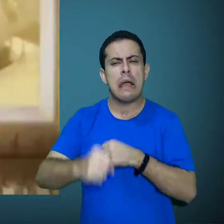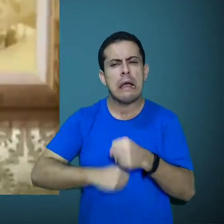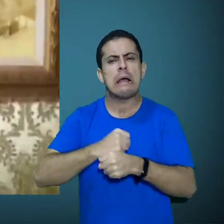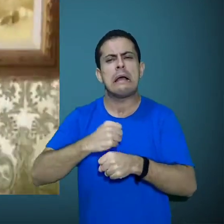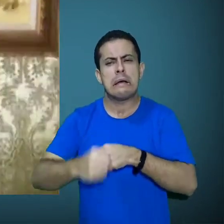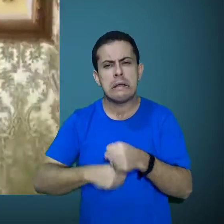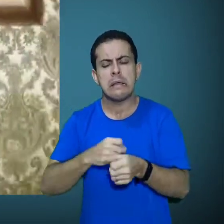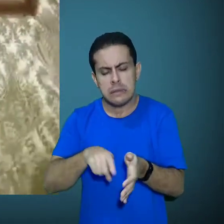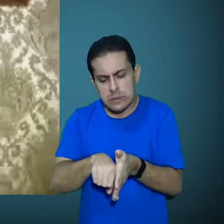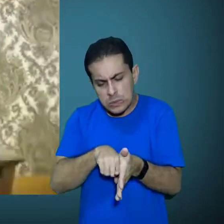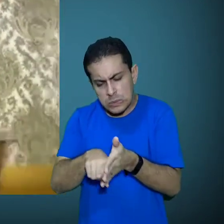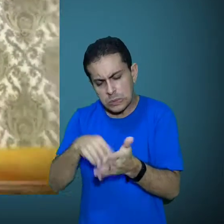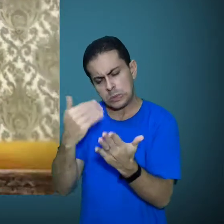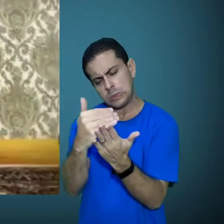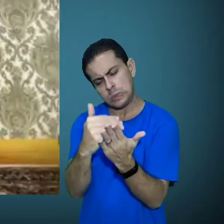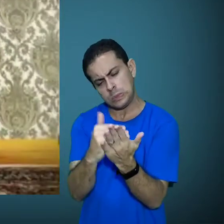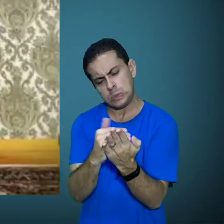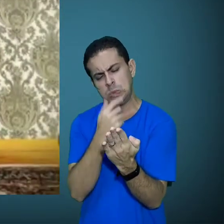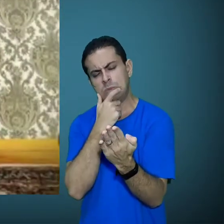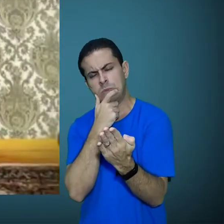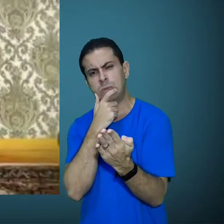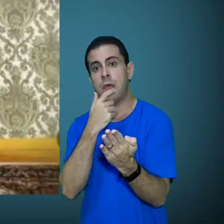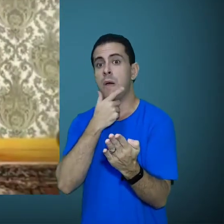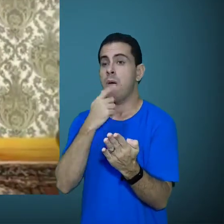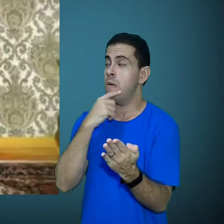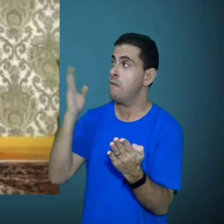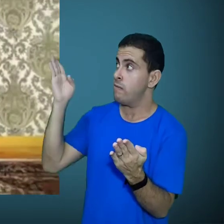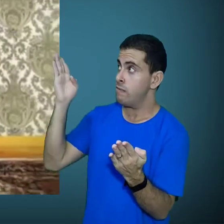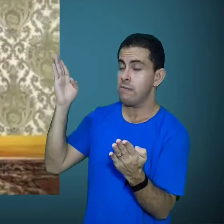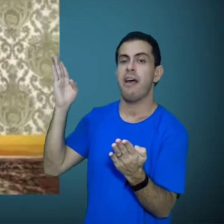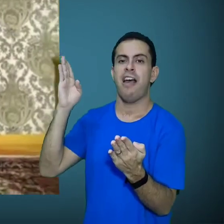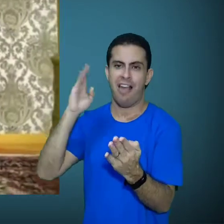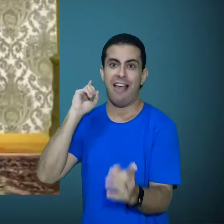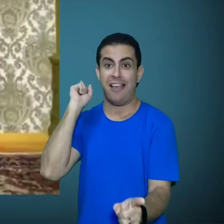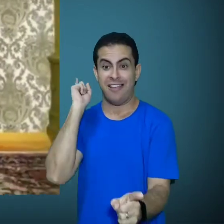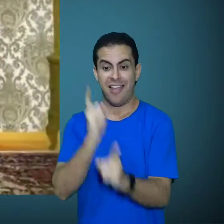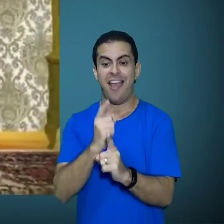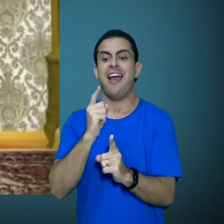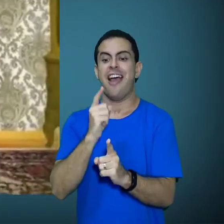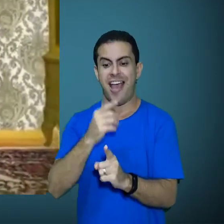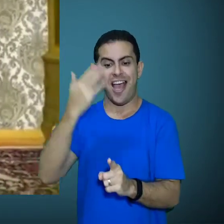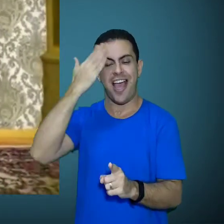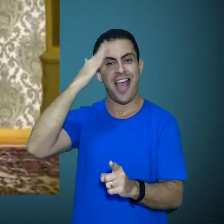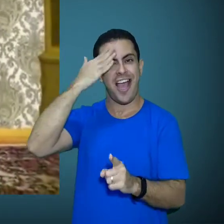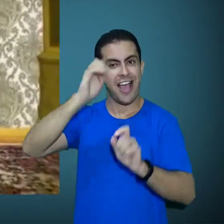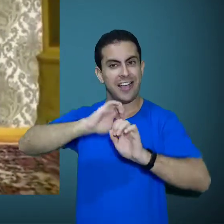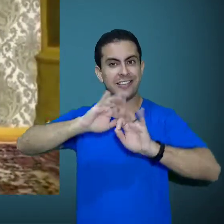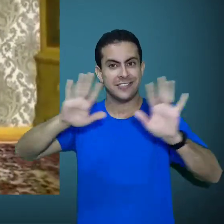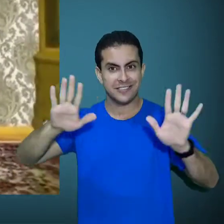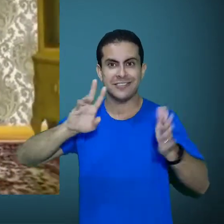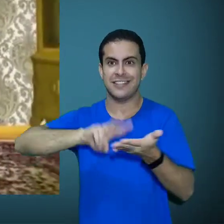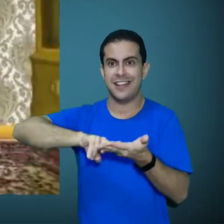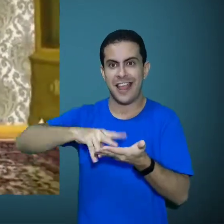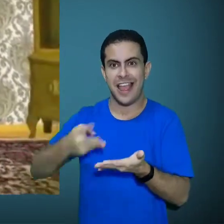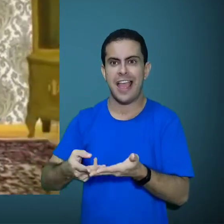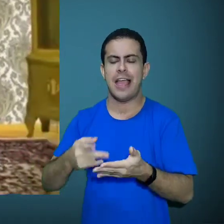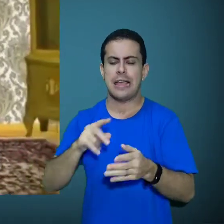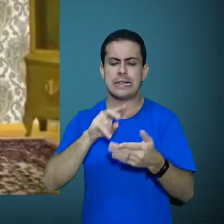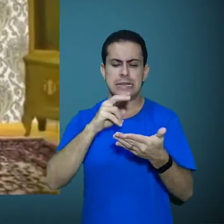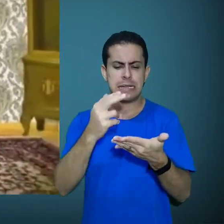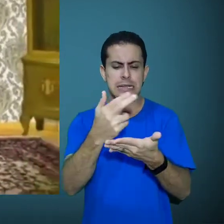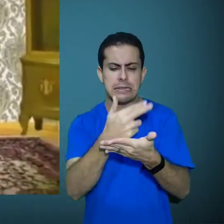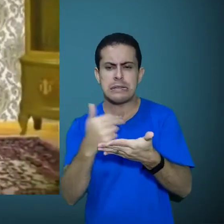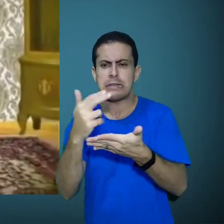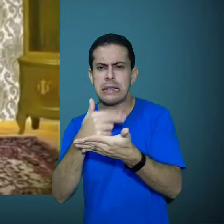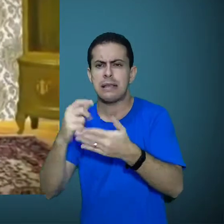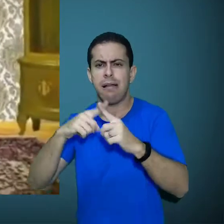Após muitos anos de estudo da pedra, Jean-François Champollion finalmente decifrou os hieróglifos e afirmou que